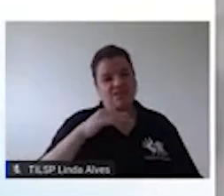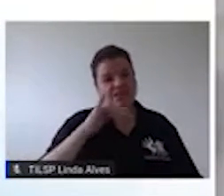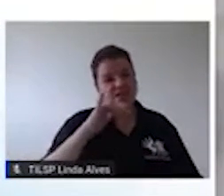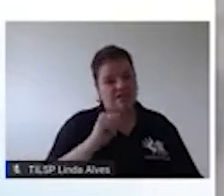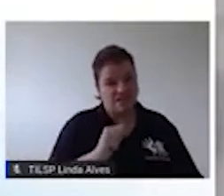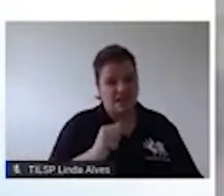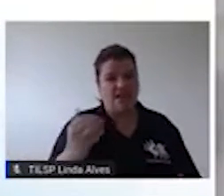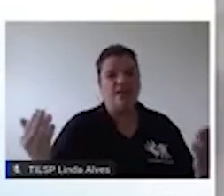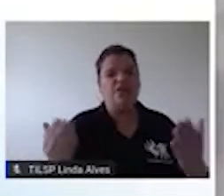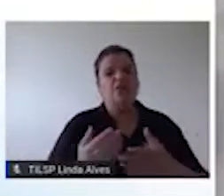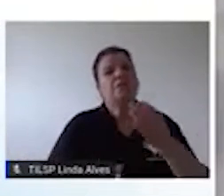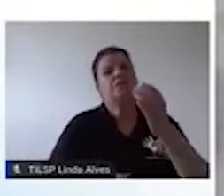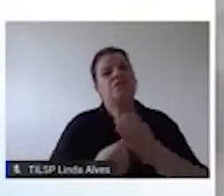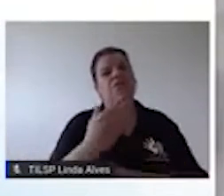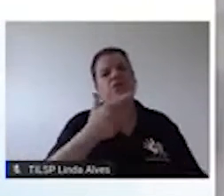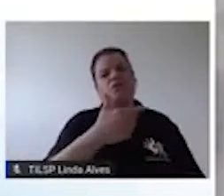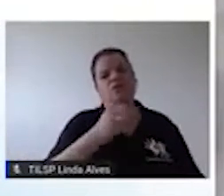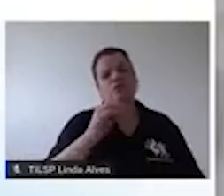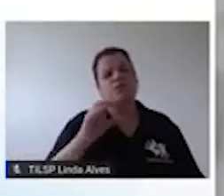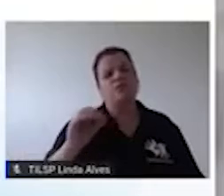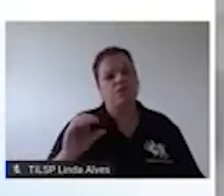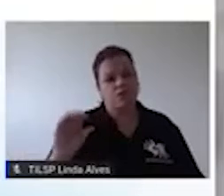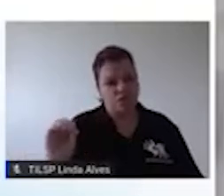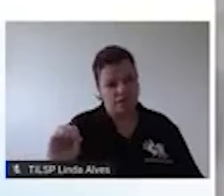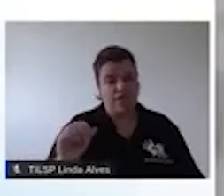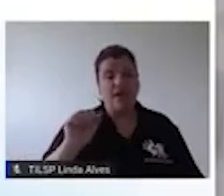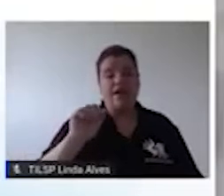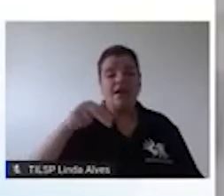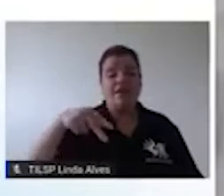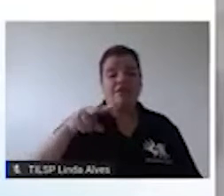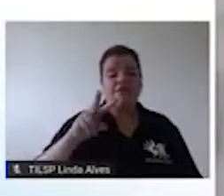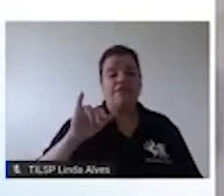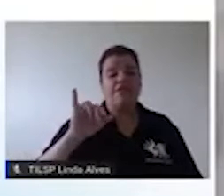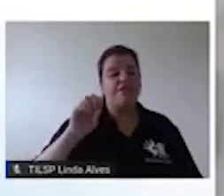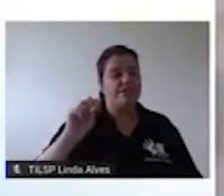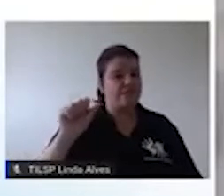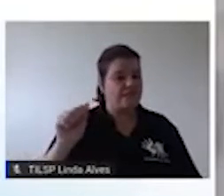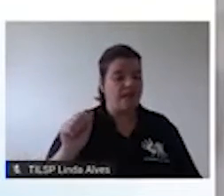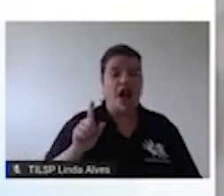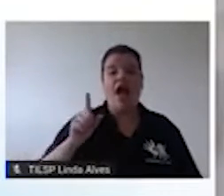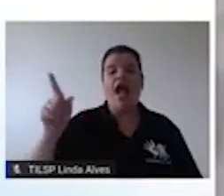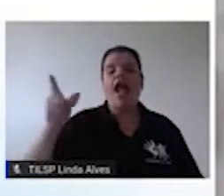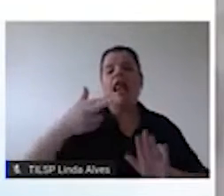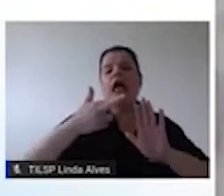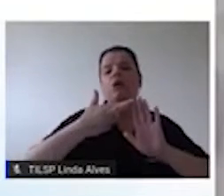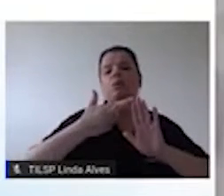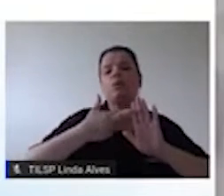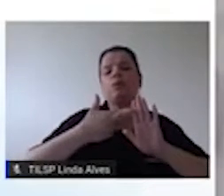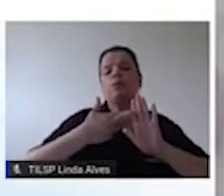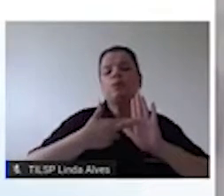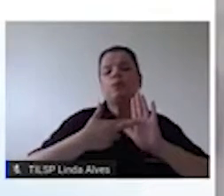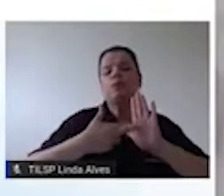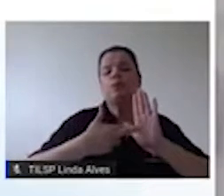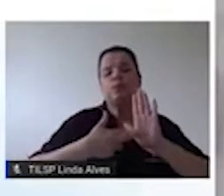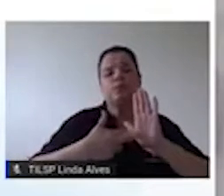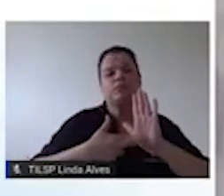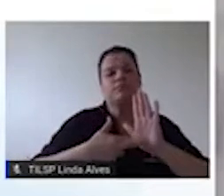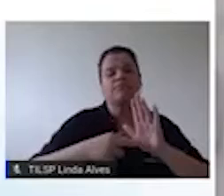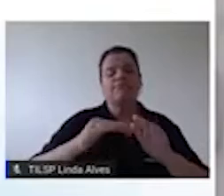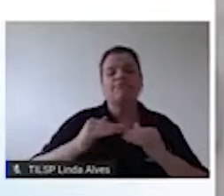foi criada em 2000, que é a Anvisa, que hoje é uma agência reguladora sanitária, não é, de